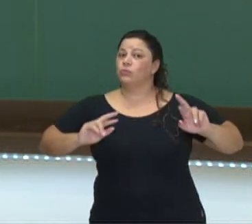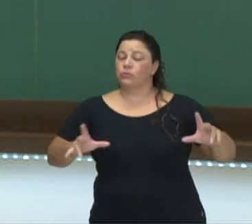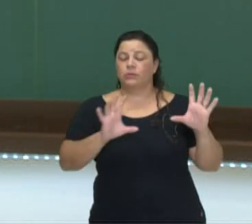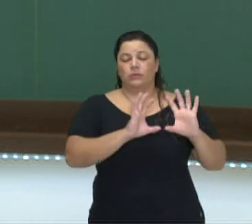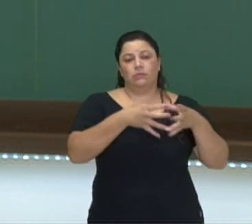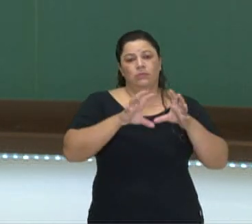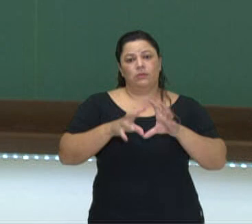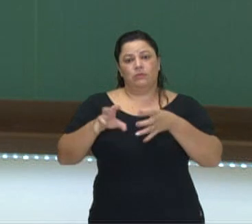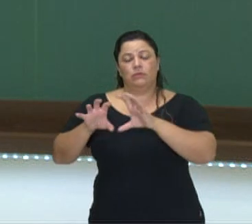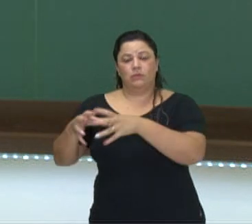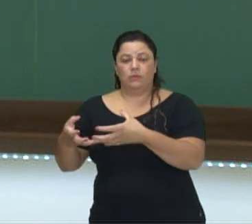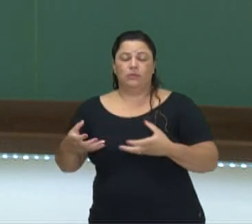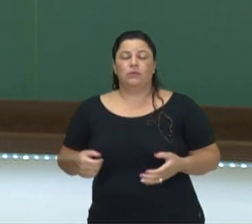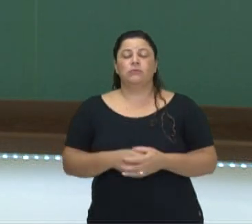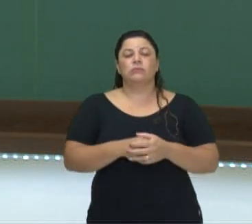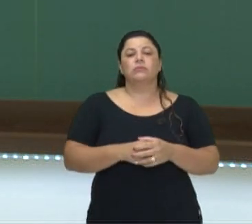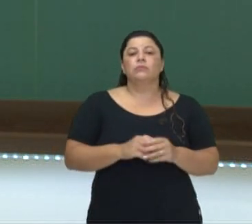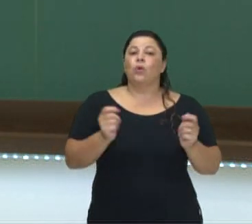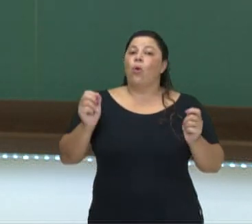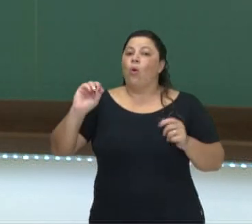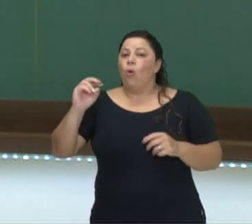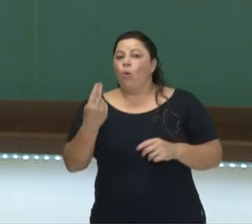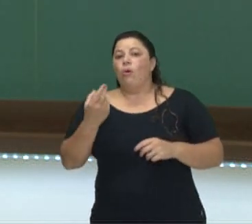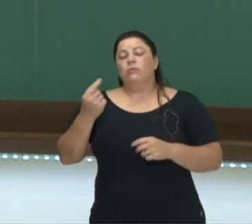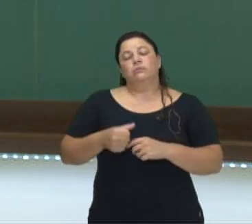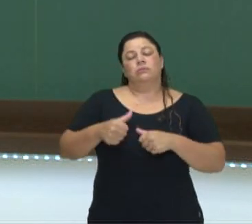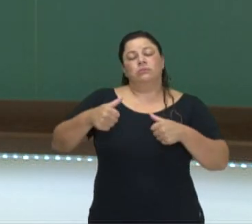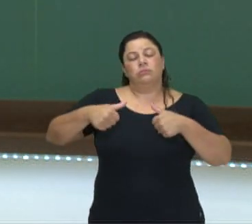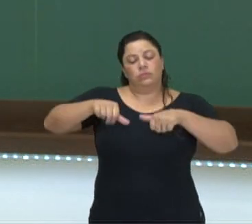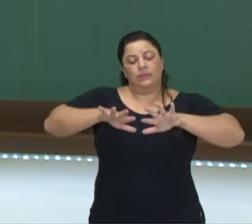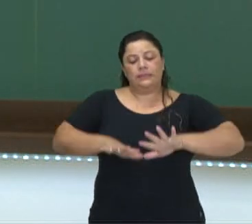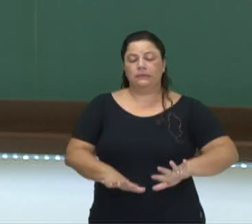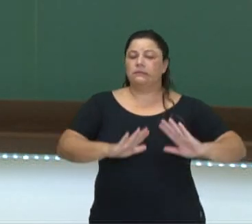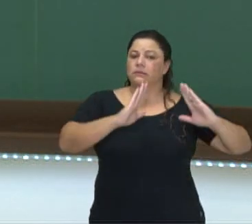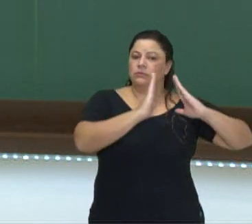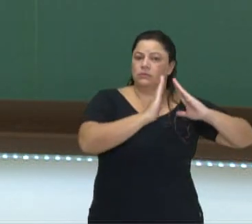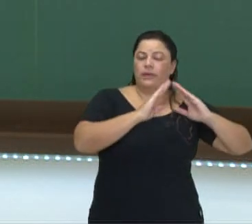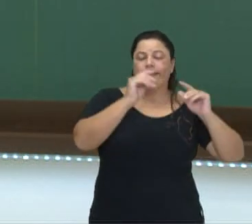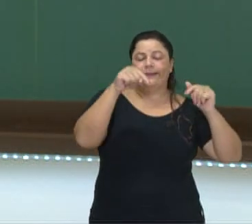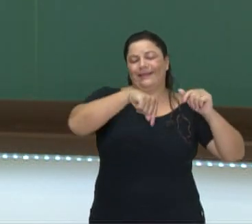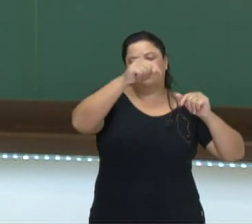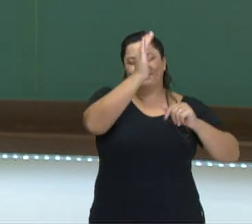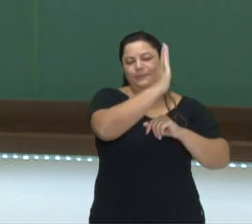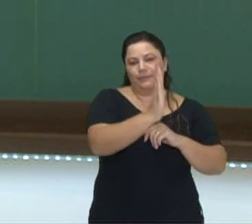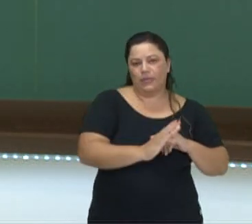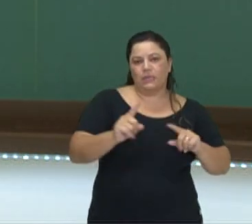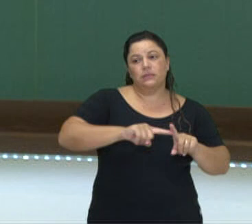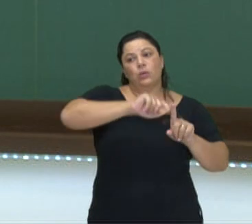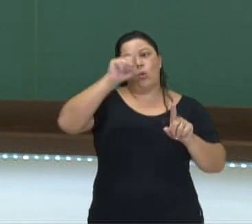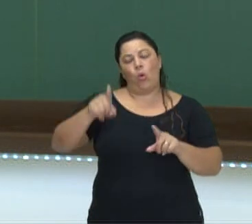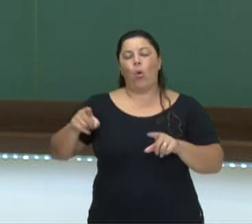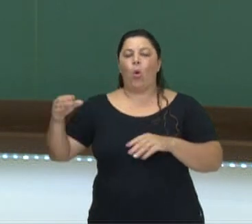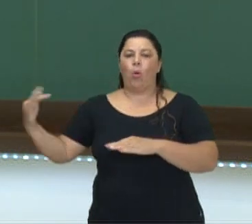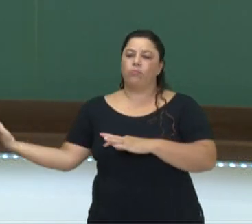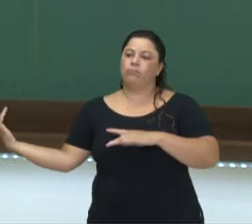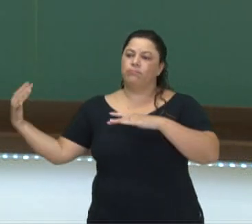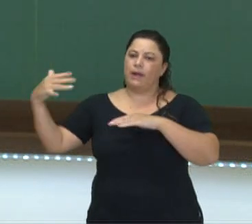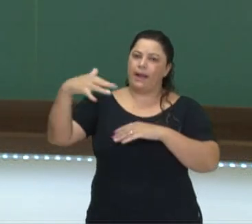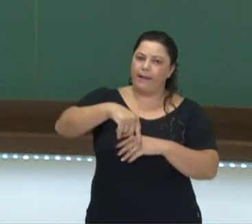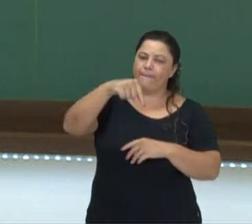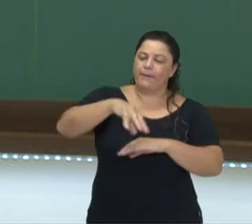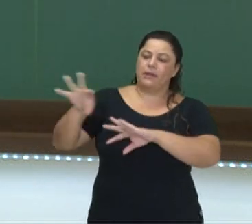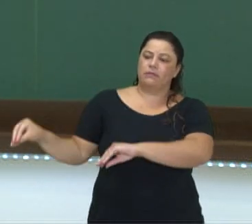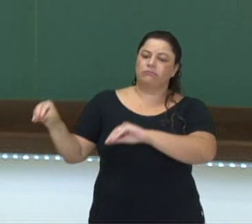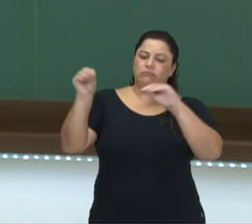grupos que ou estão no Brasil ou vieram para o Brasil por diferentes motivos, mas que